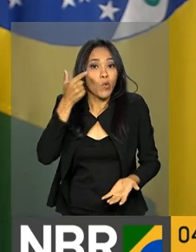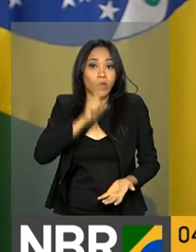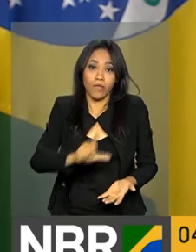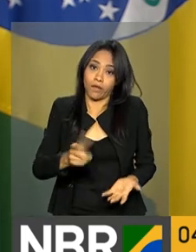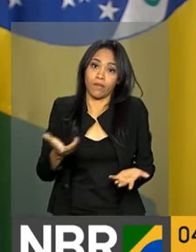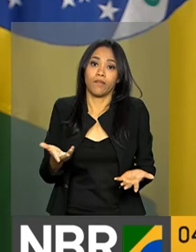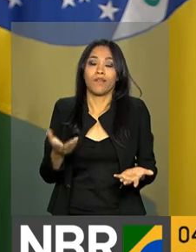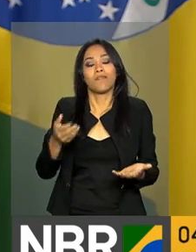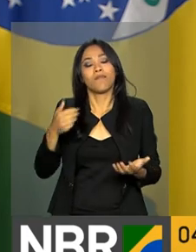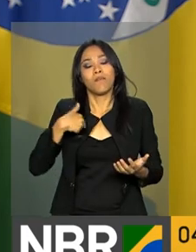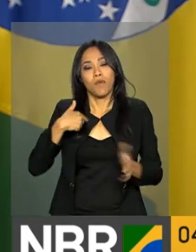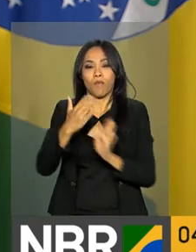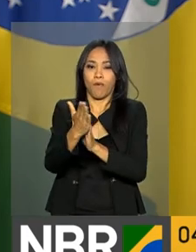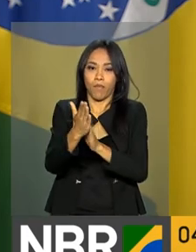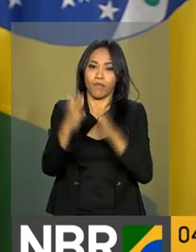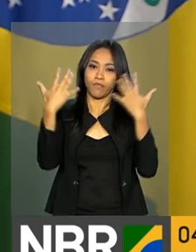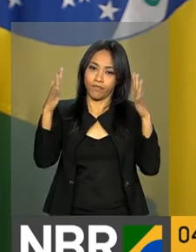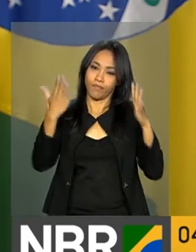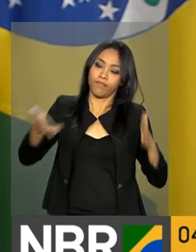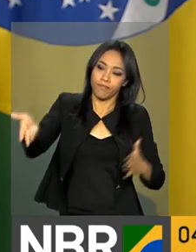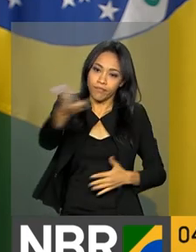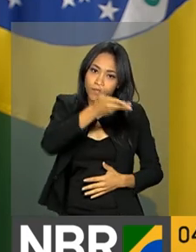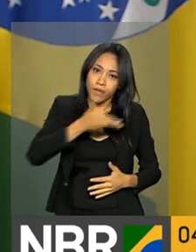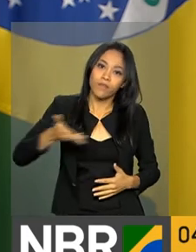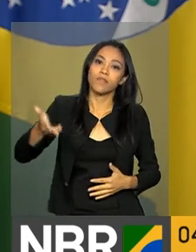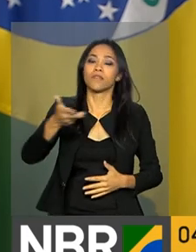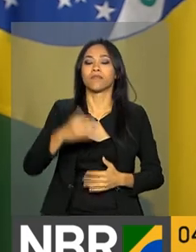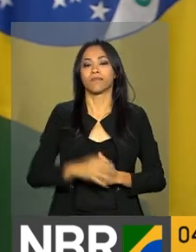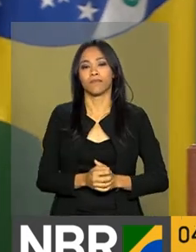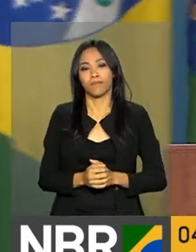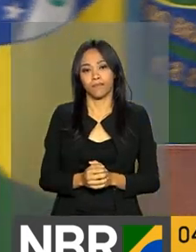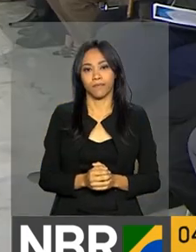meu aplauso ao pequeno empresário